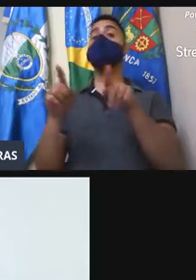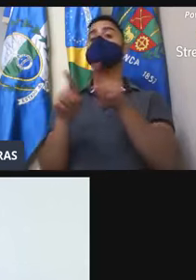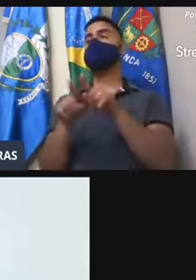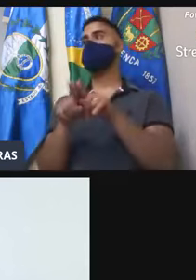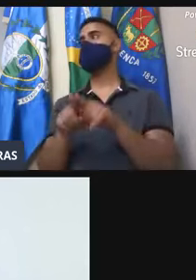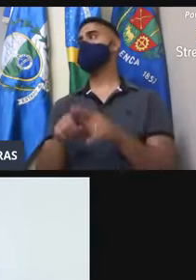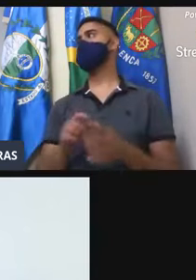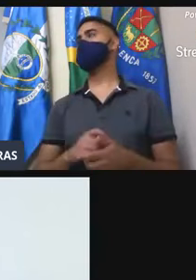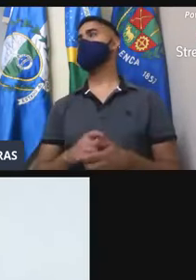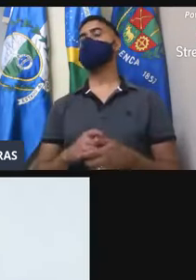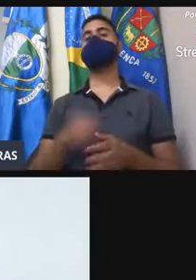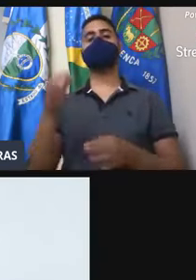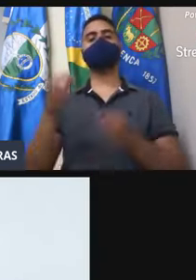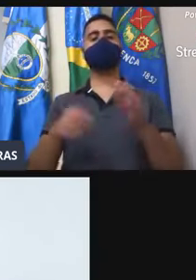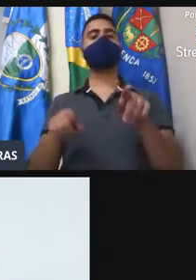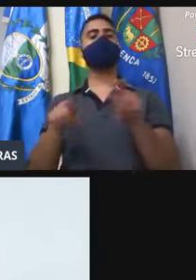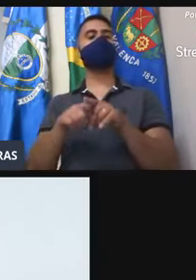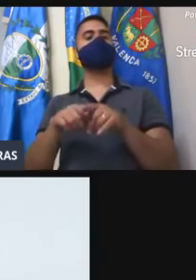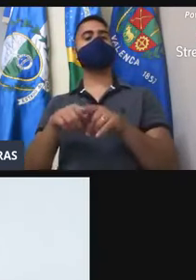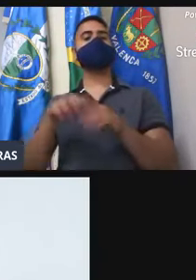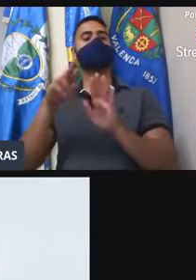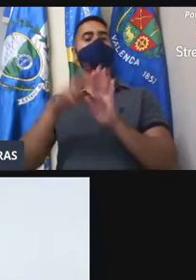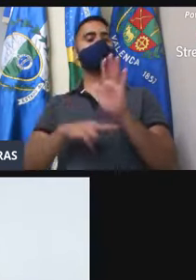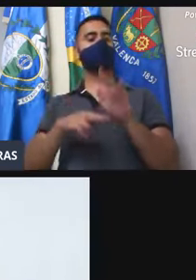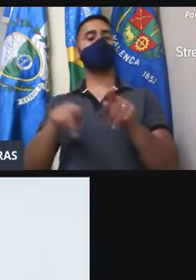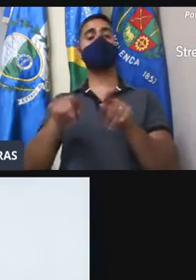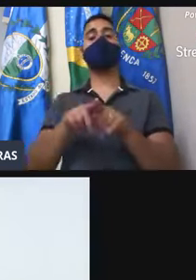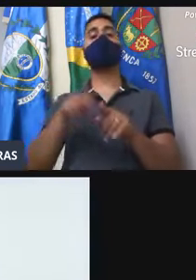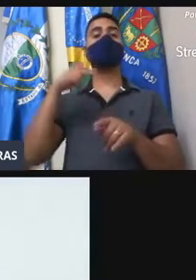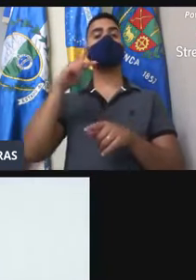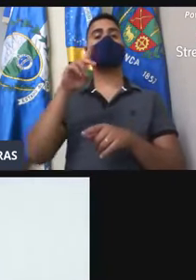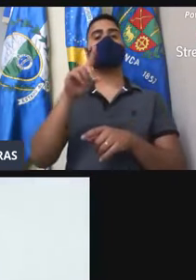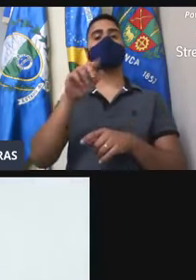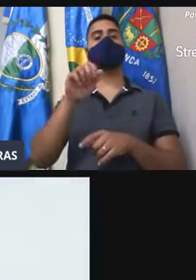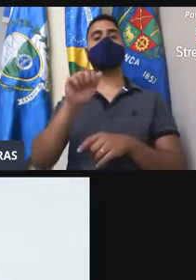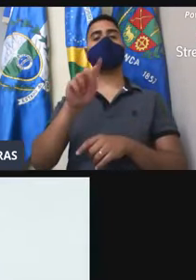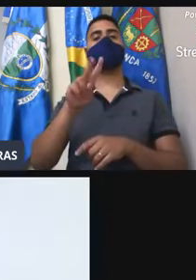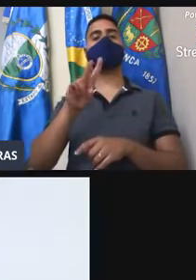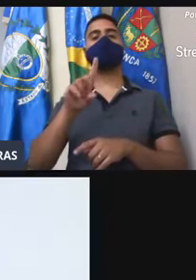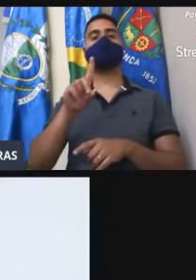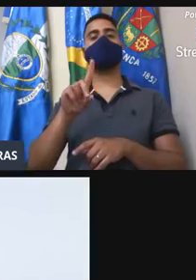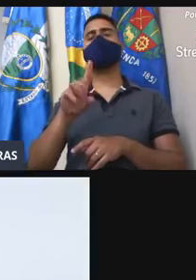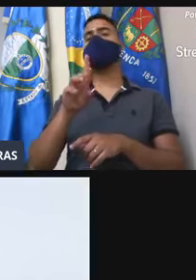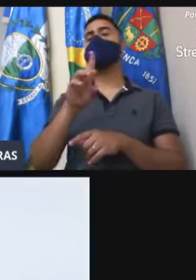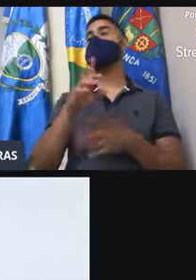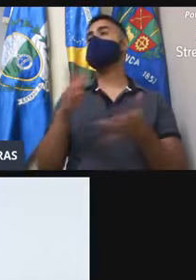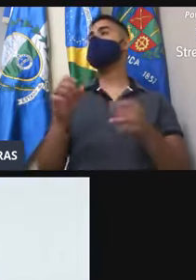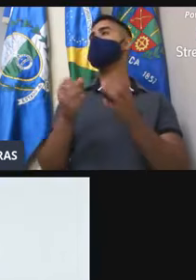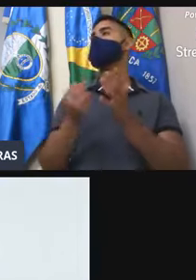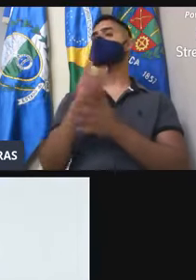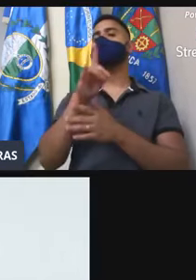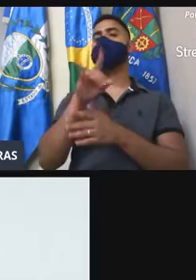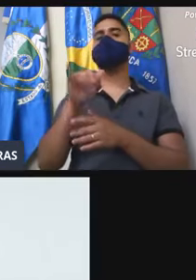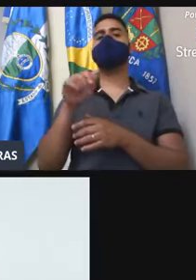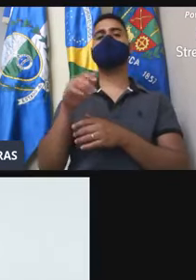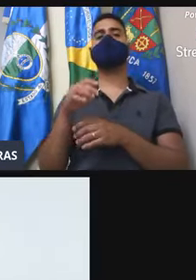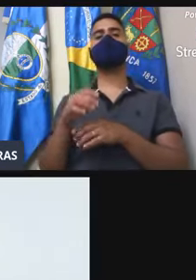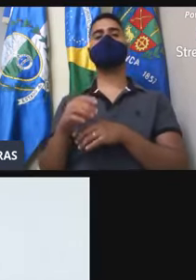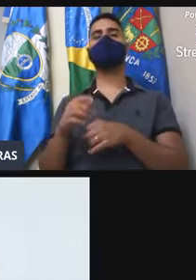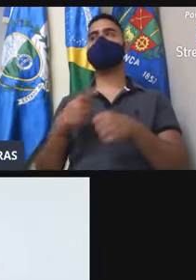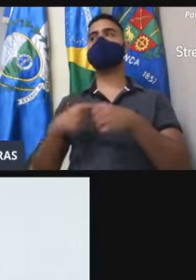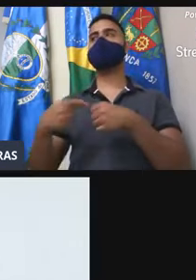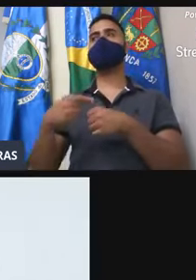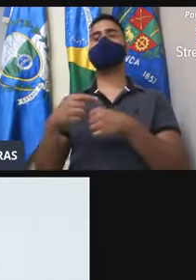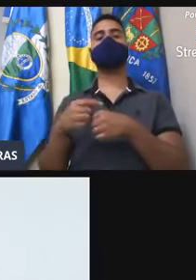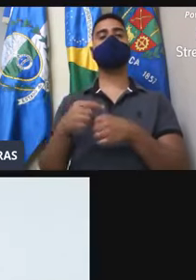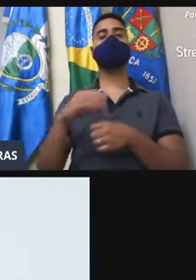de Justiça e Redação, né? Mais um projeto de lei do vereador David, que institui a criação do Dia Municipal do Profissional da Contabilidade, o